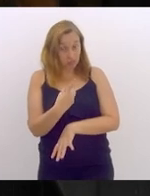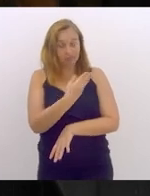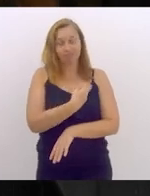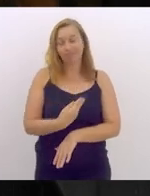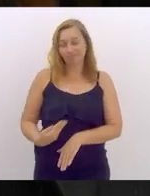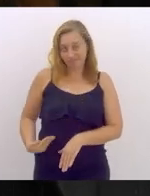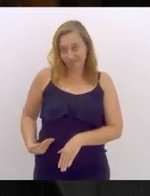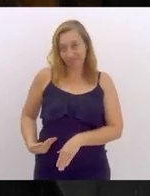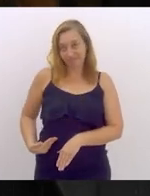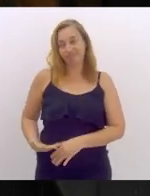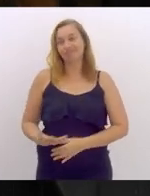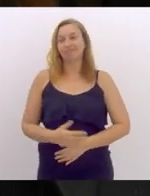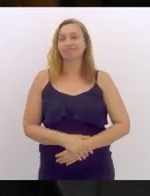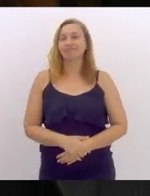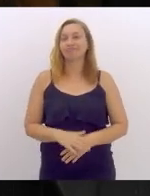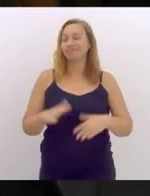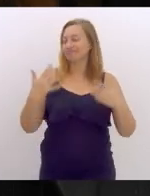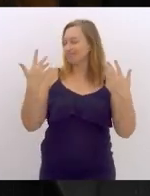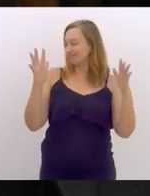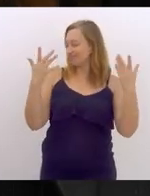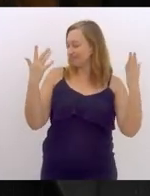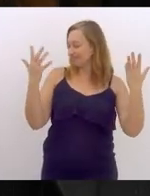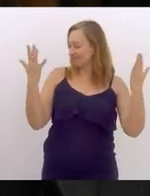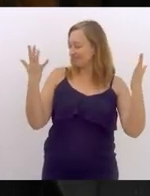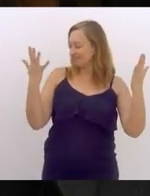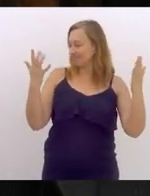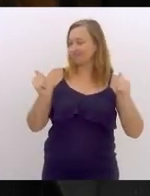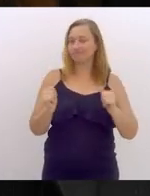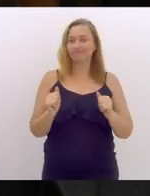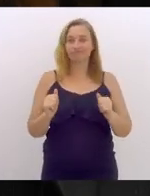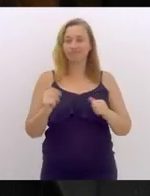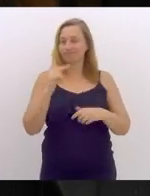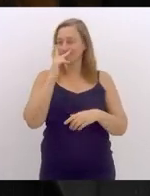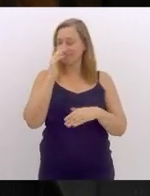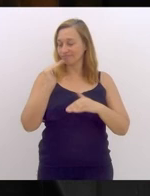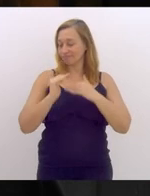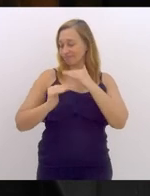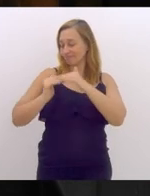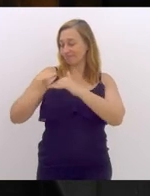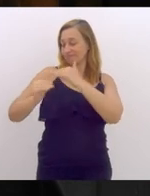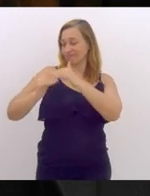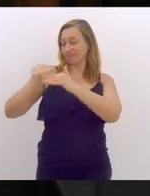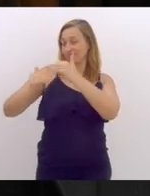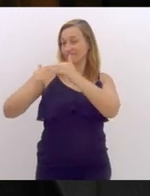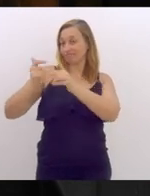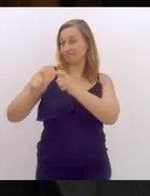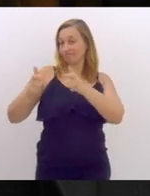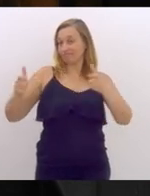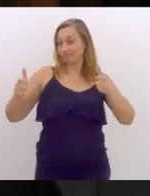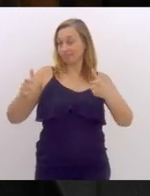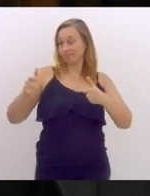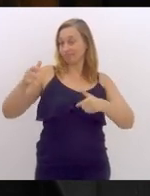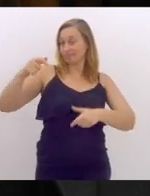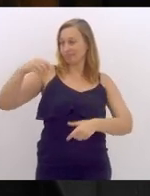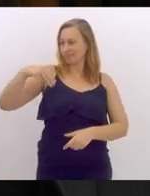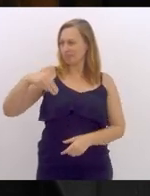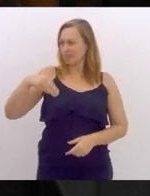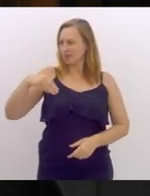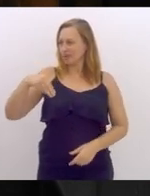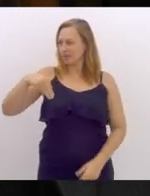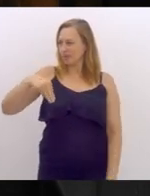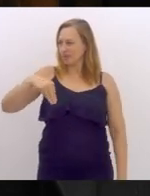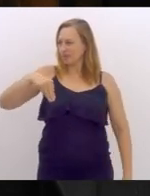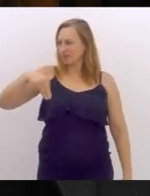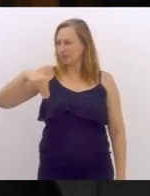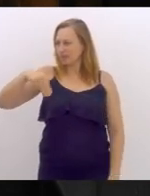governador comemorar como fosse um grande avanço o magnense e Luiza tem